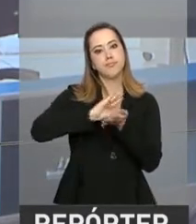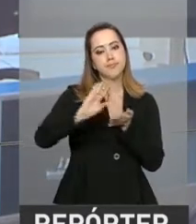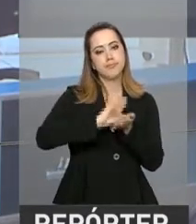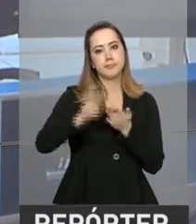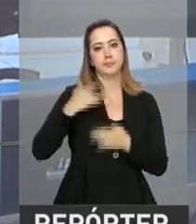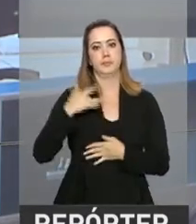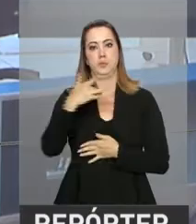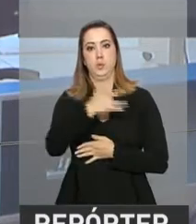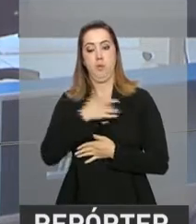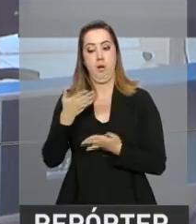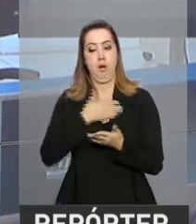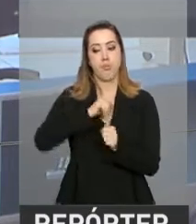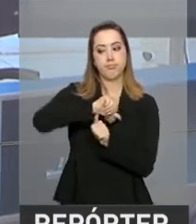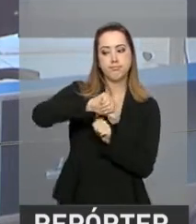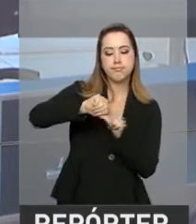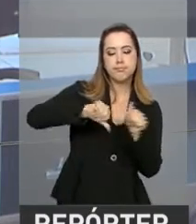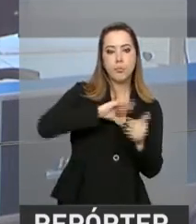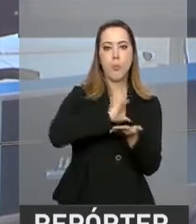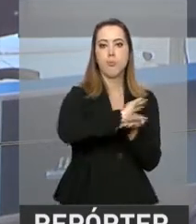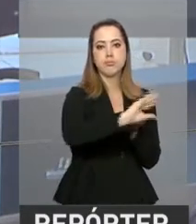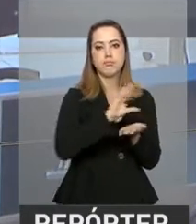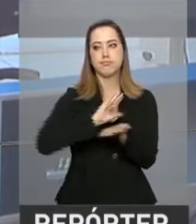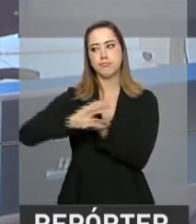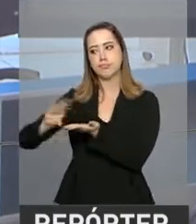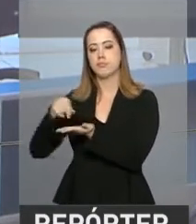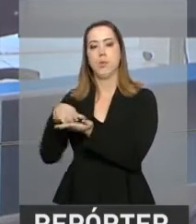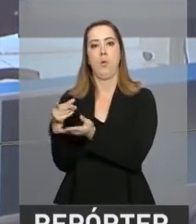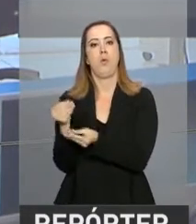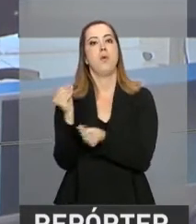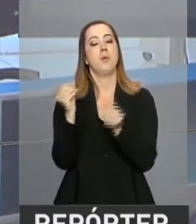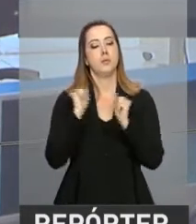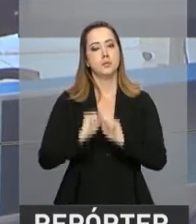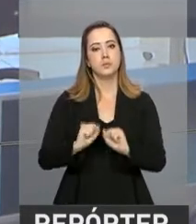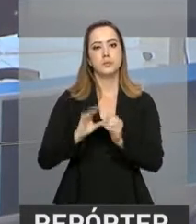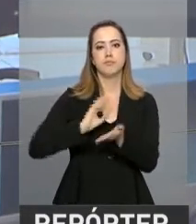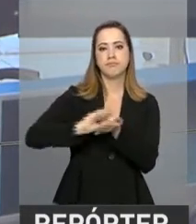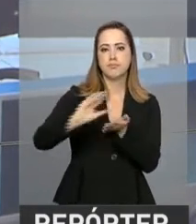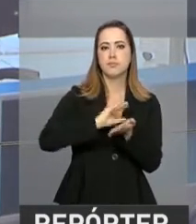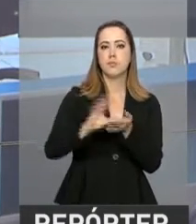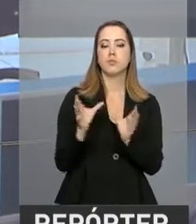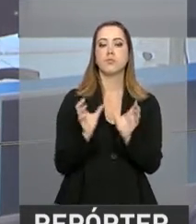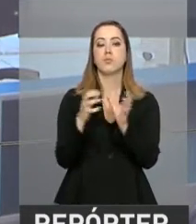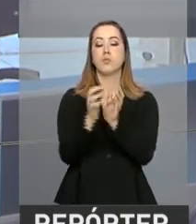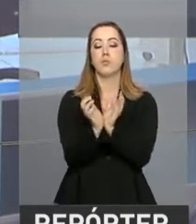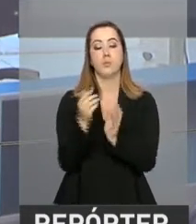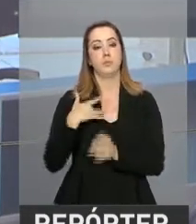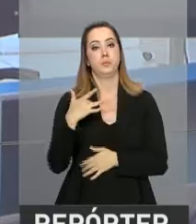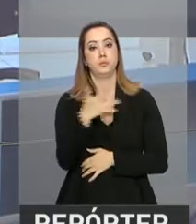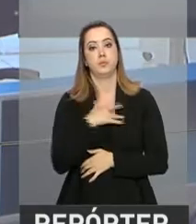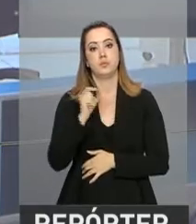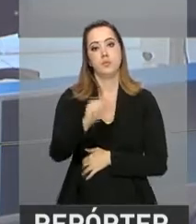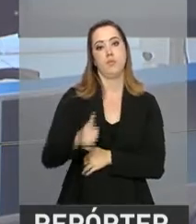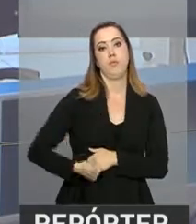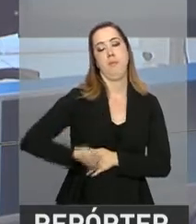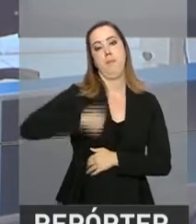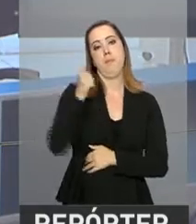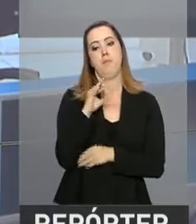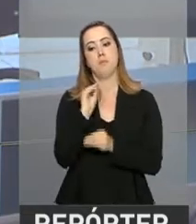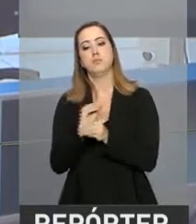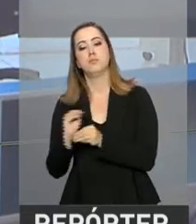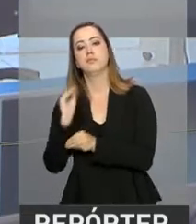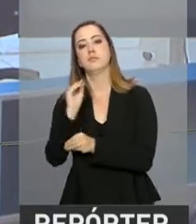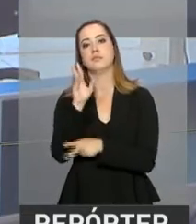saúde estão sendo redistribuídos para permitir mais investimentos no setor as ações que vão possibilitar um atendimento melhor à população